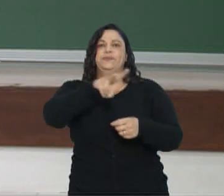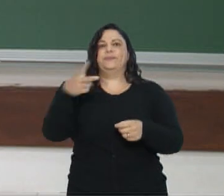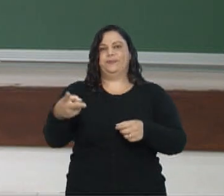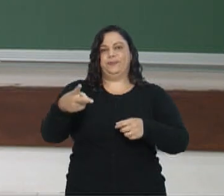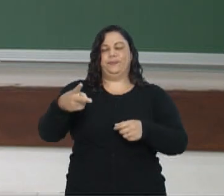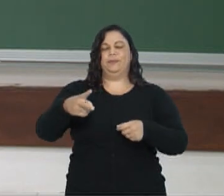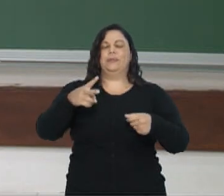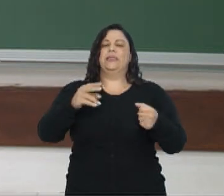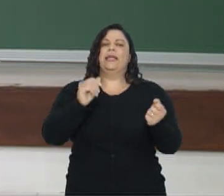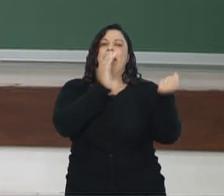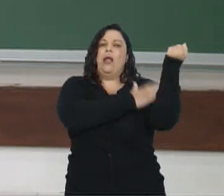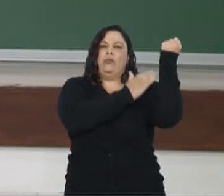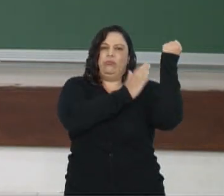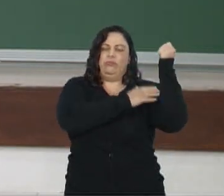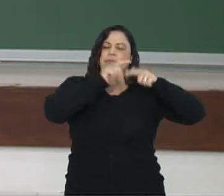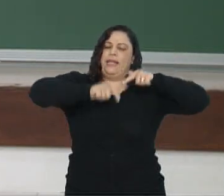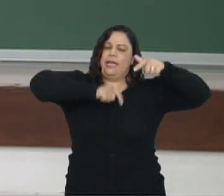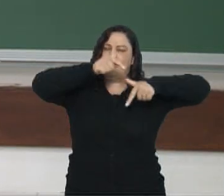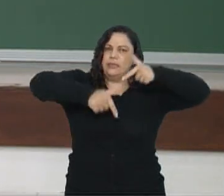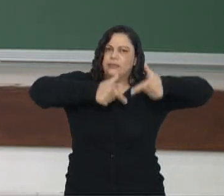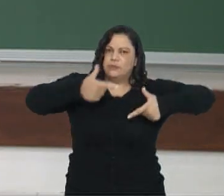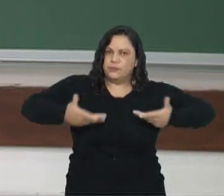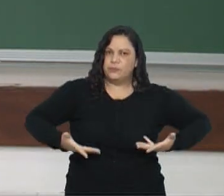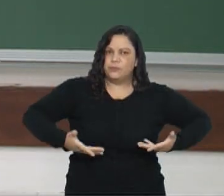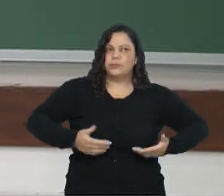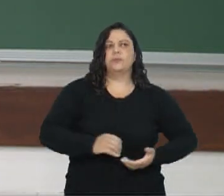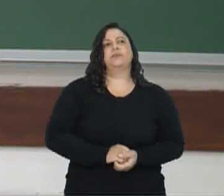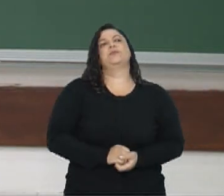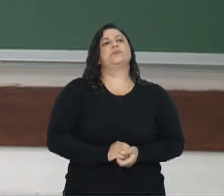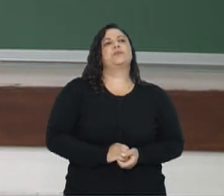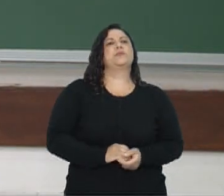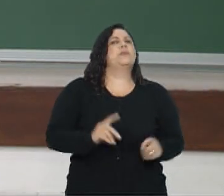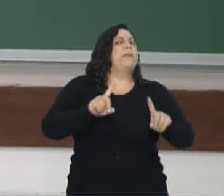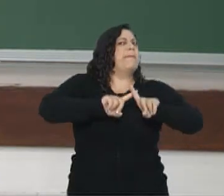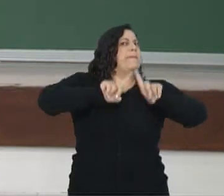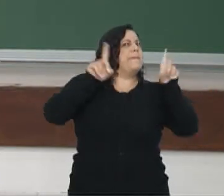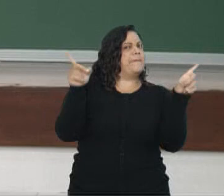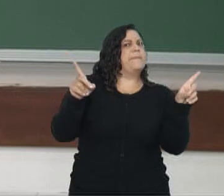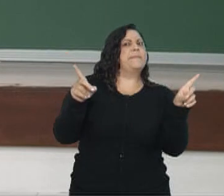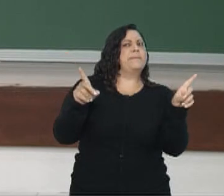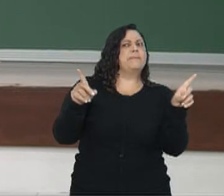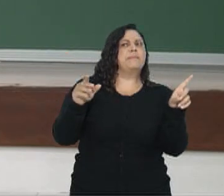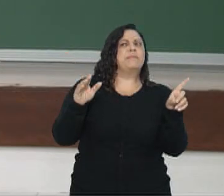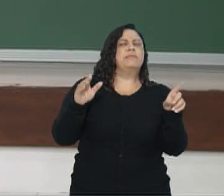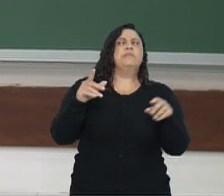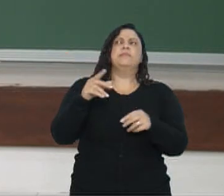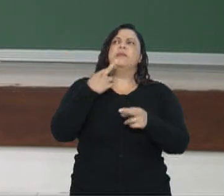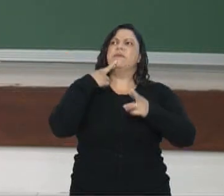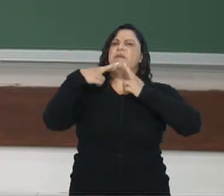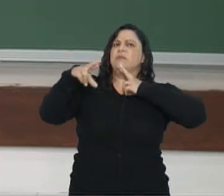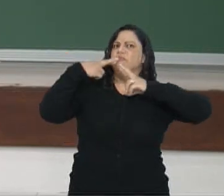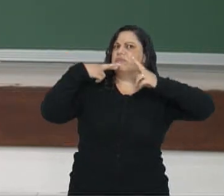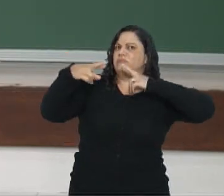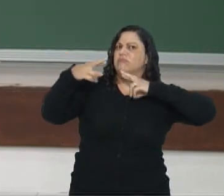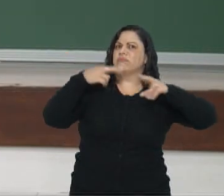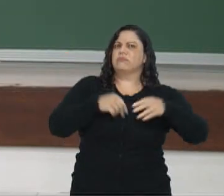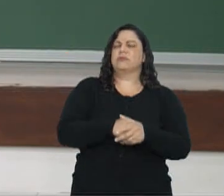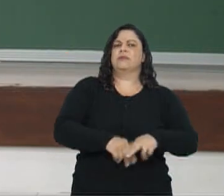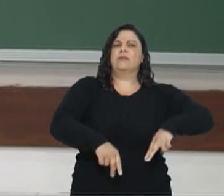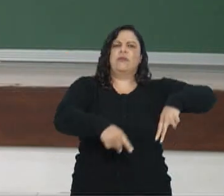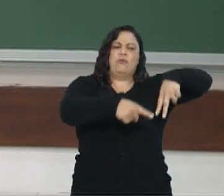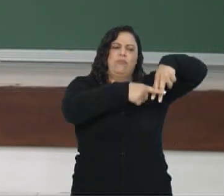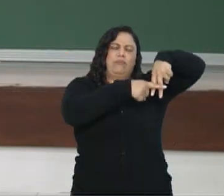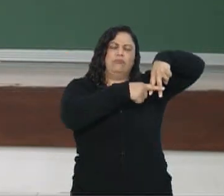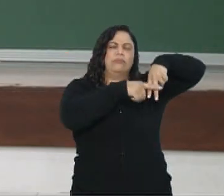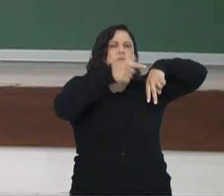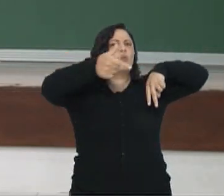físico. Mas o socialismo científico também vai ter uma grande crítica feita por um